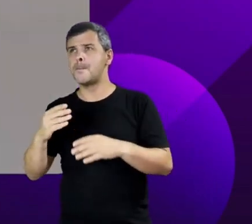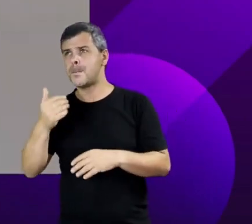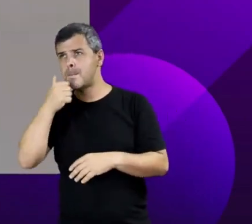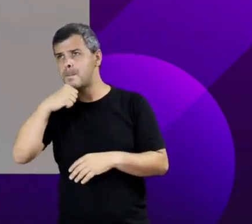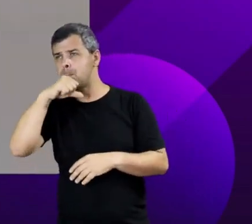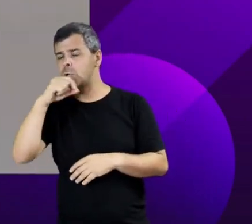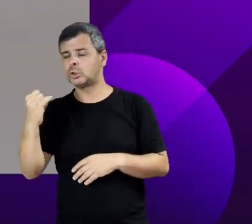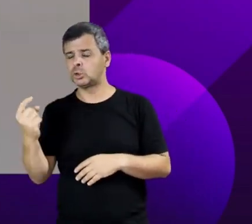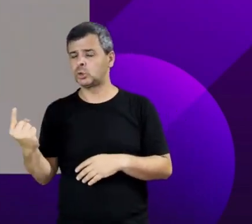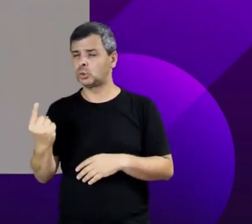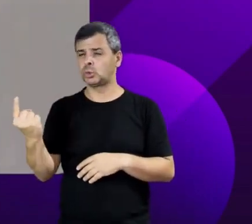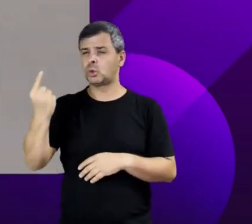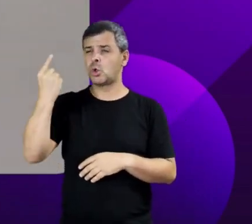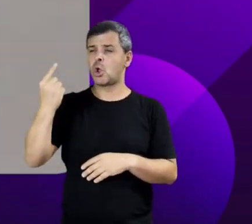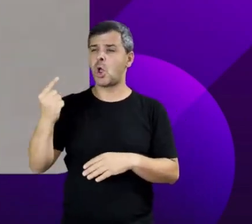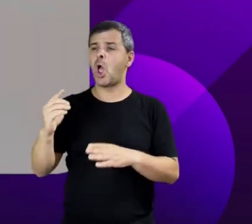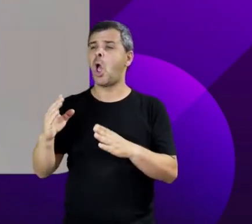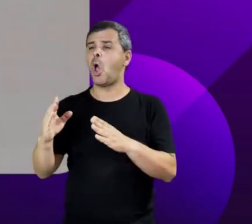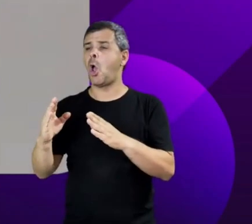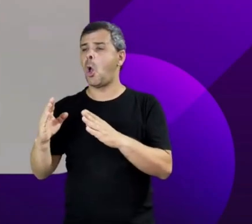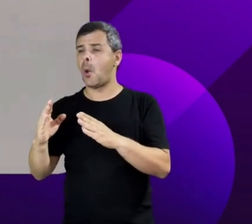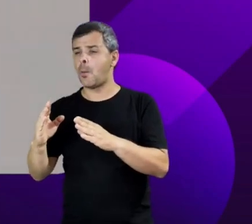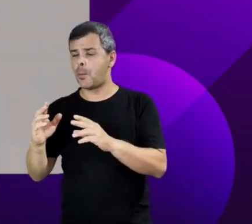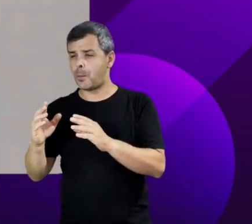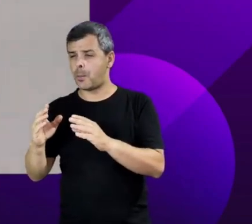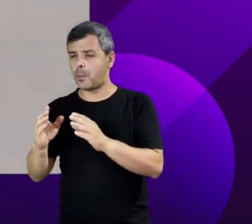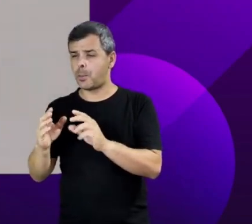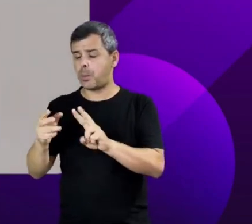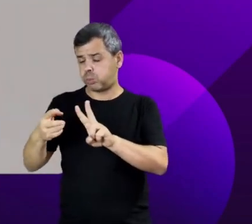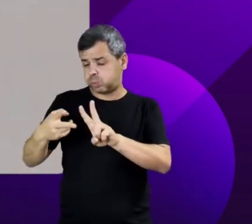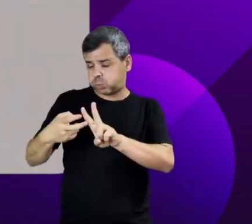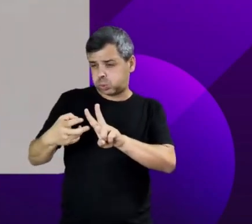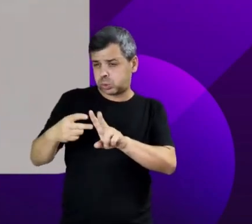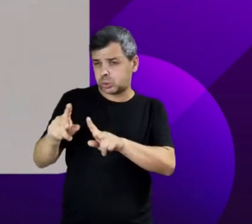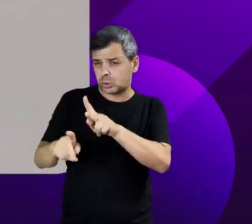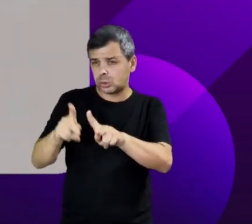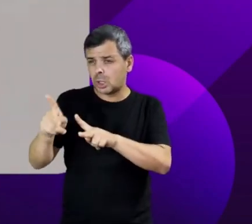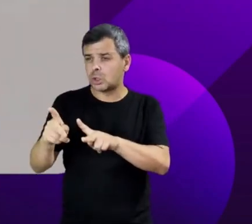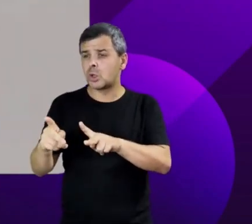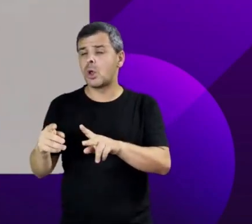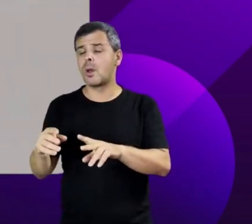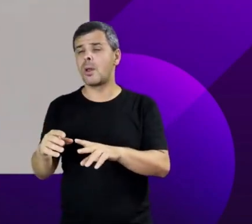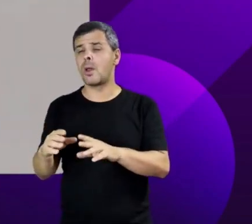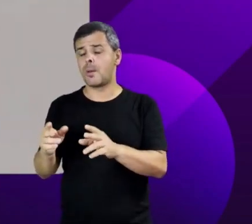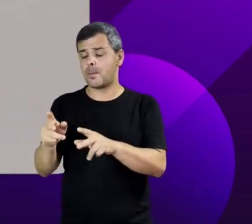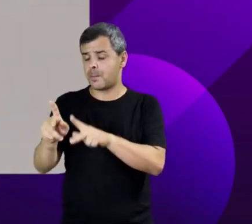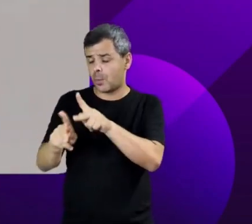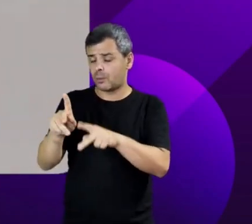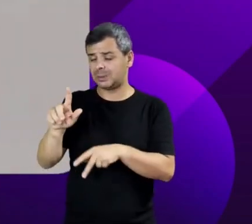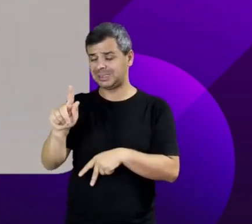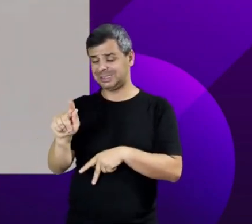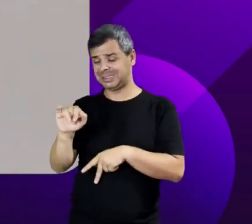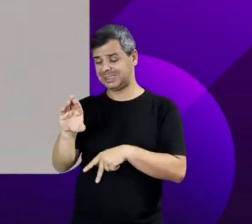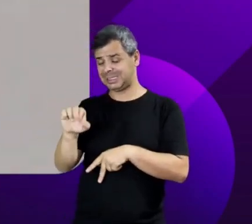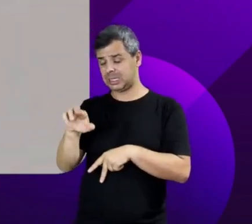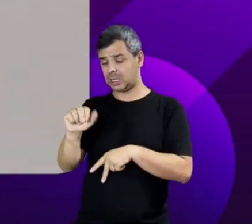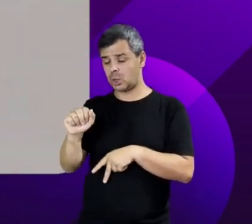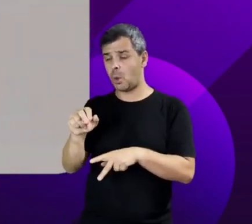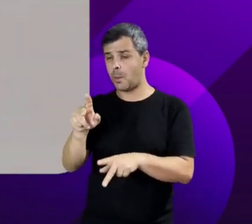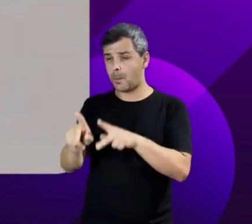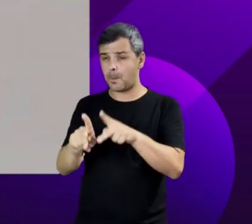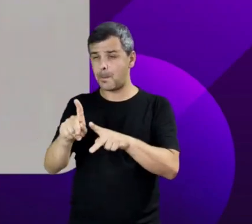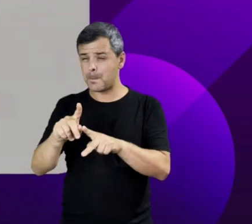enfim, né, populações originárias, enfim, povos ciganos, são as populações que